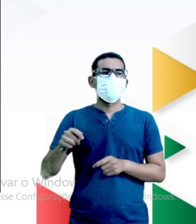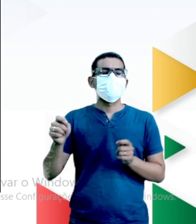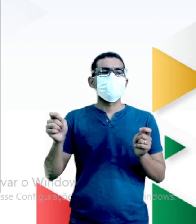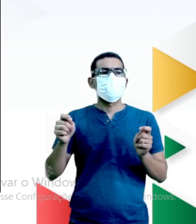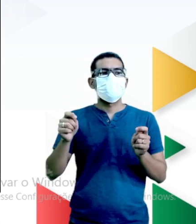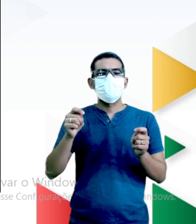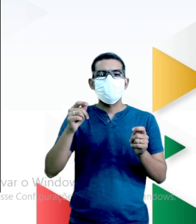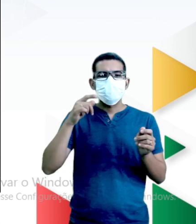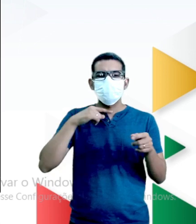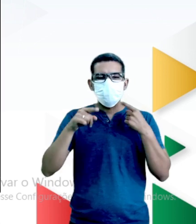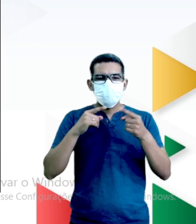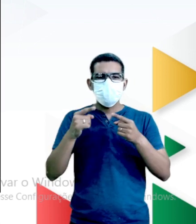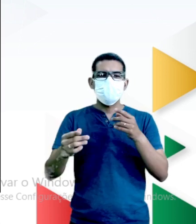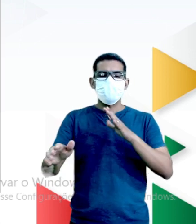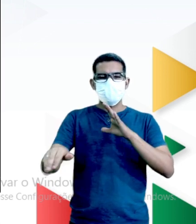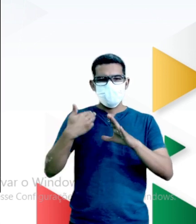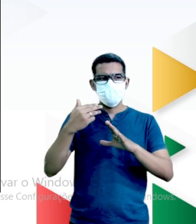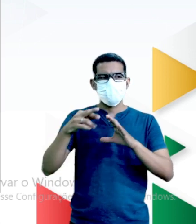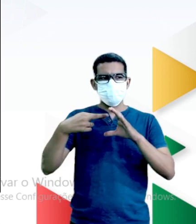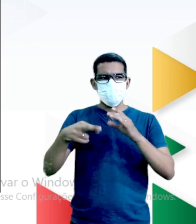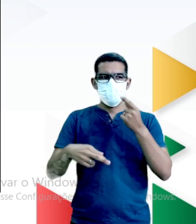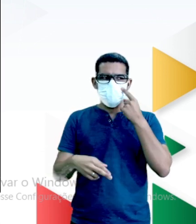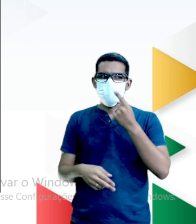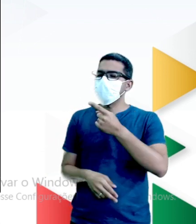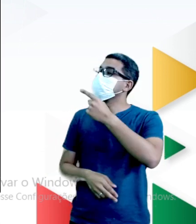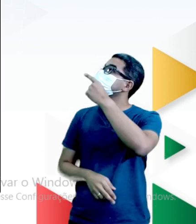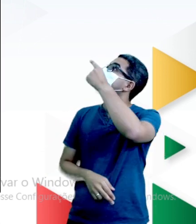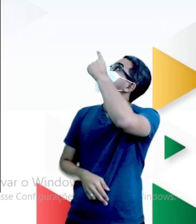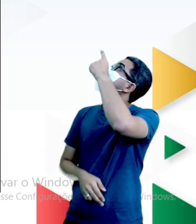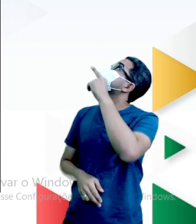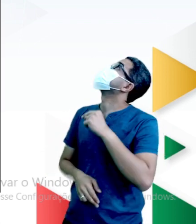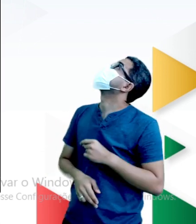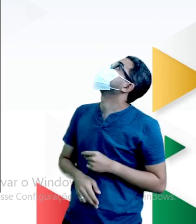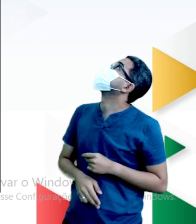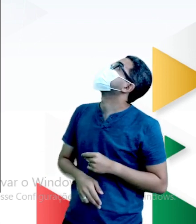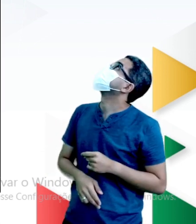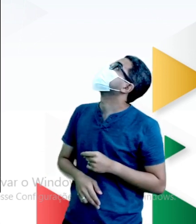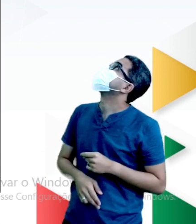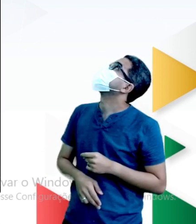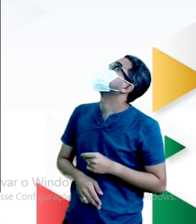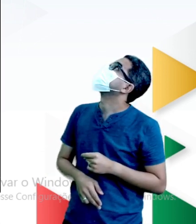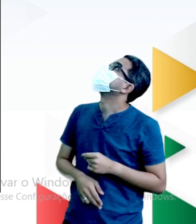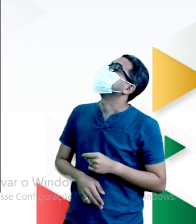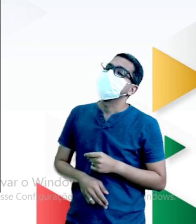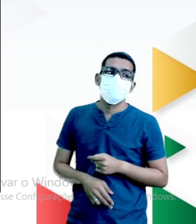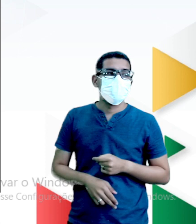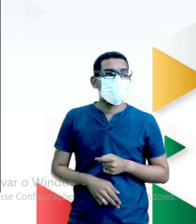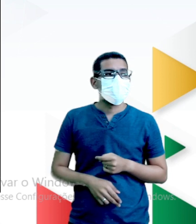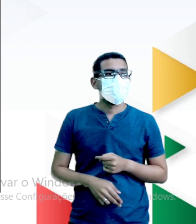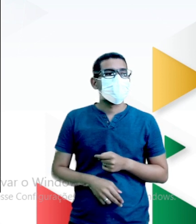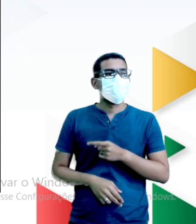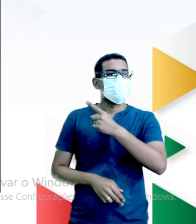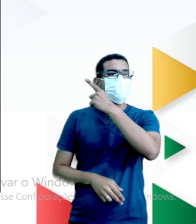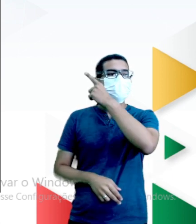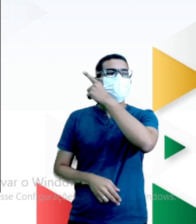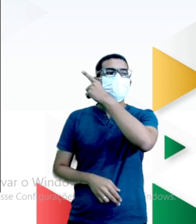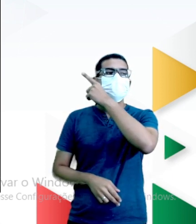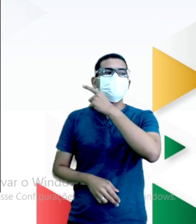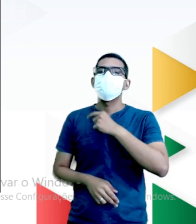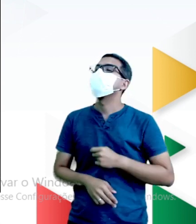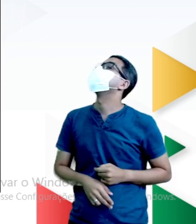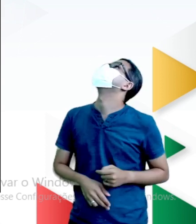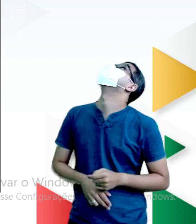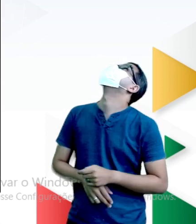da transmissão, tudo junto sem acento. Olha a imagem no slide aí. Bota aí, Manuel, o slide para eles verem. Por favor, entra